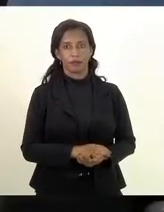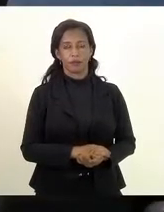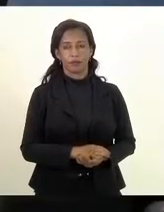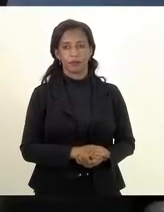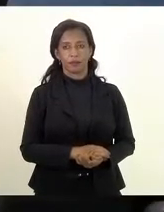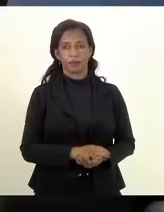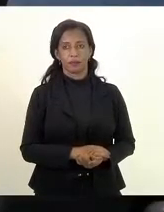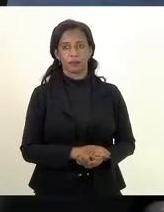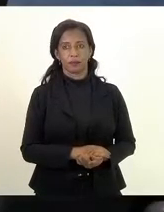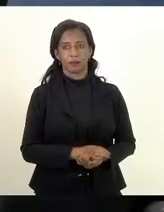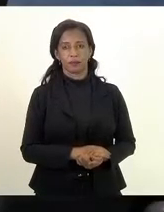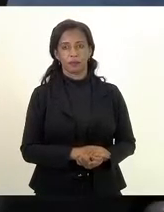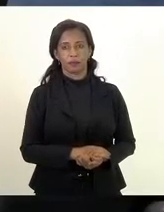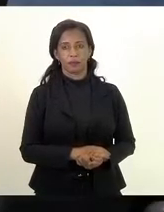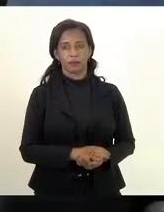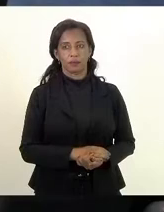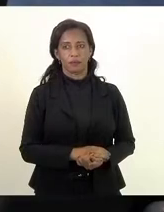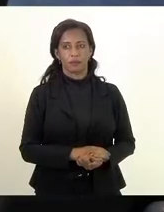Pacheco.